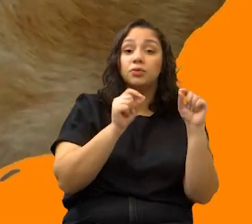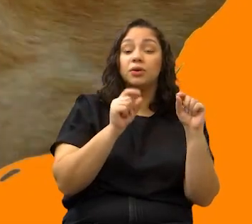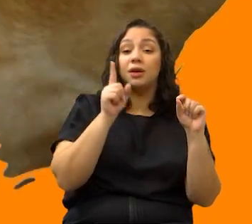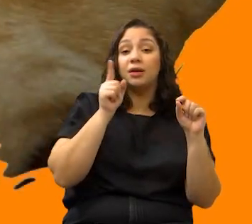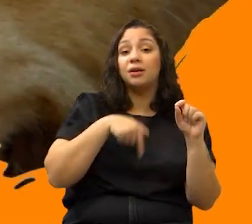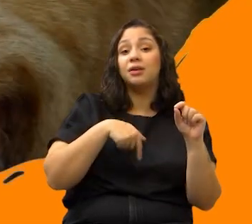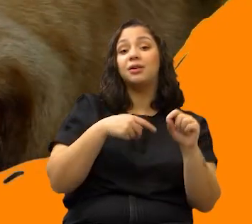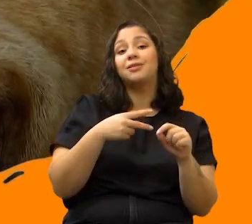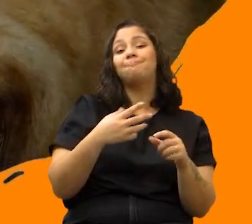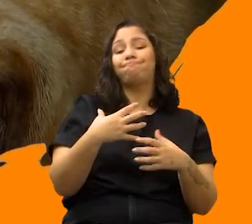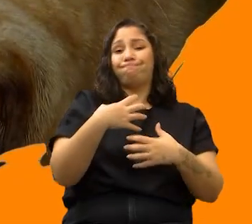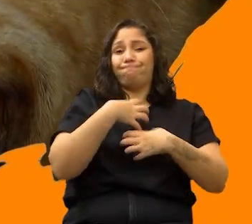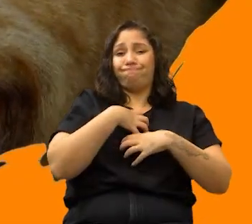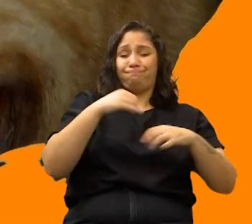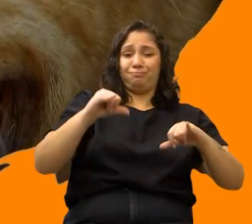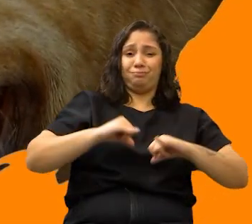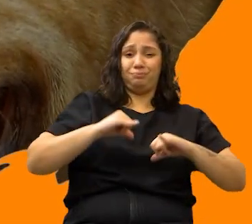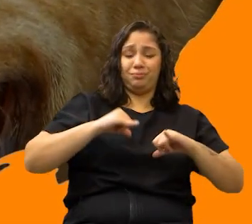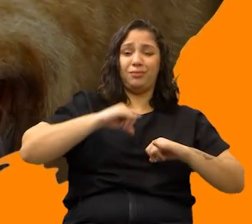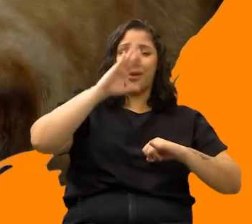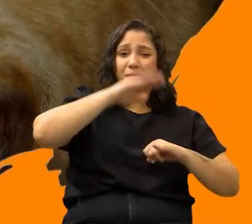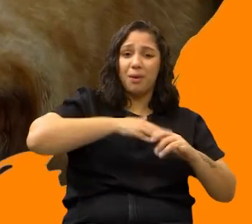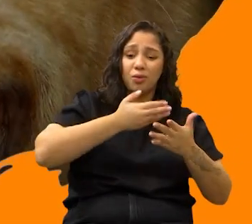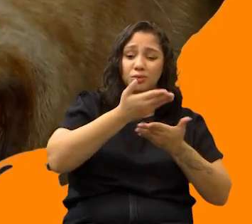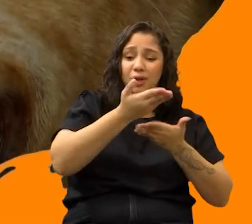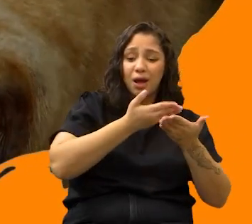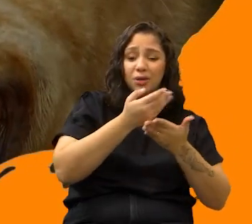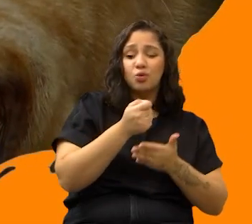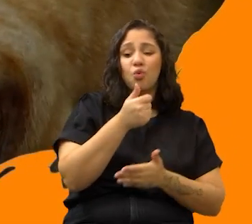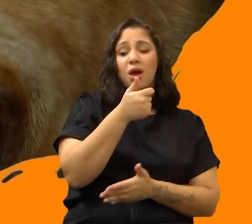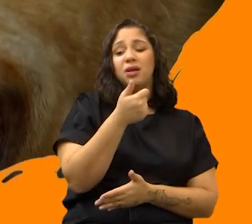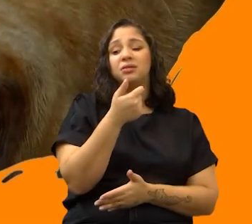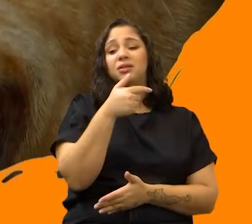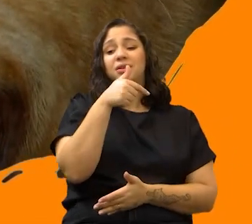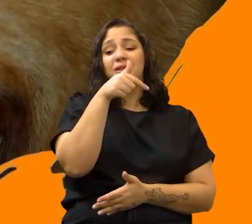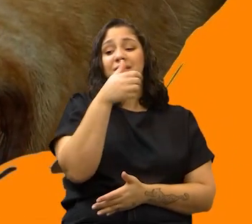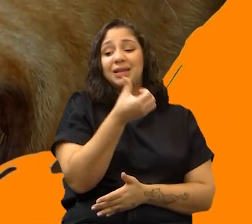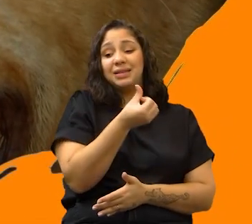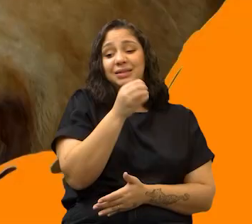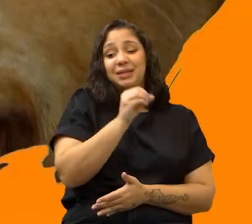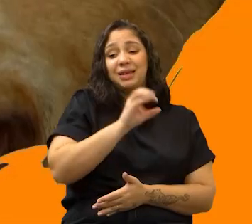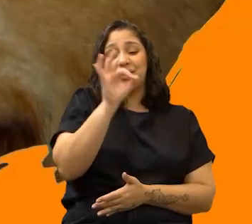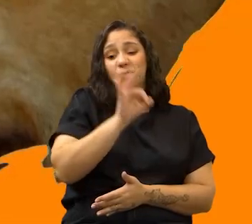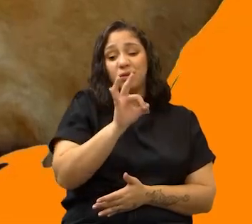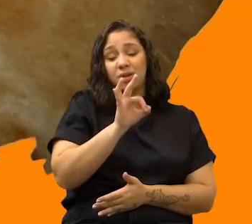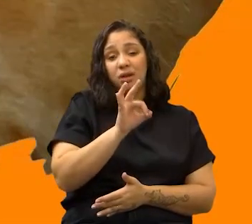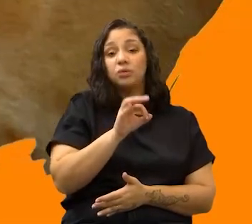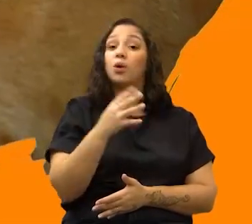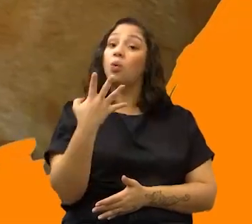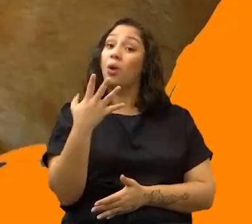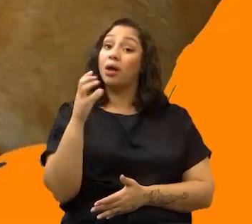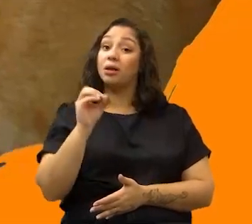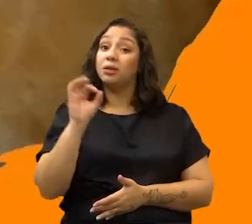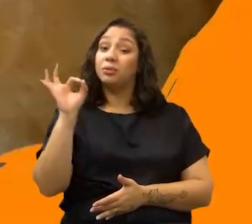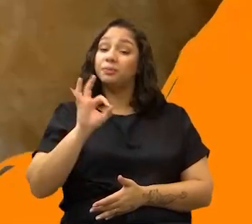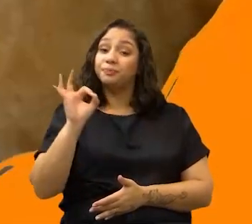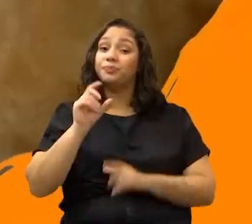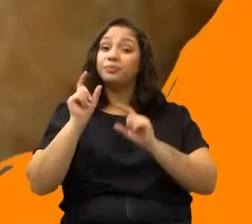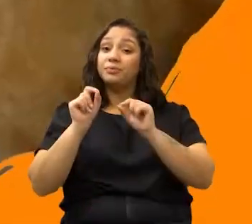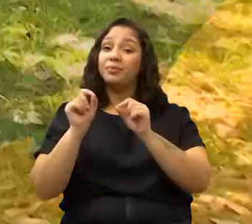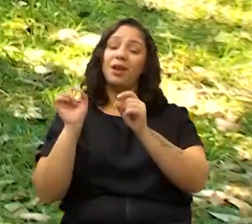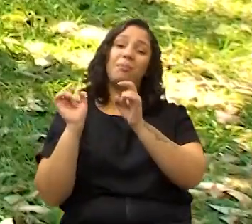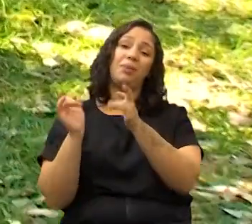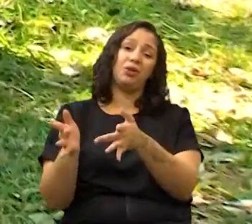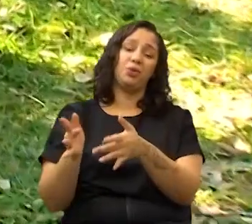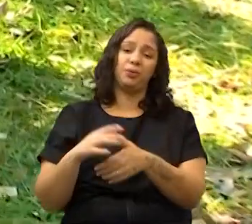maus tratos, perto de 60%, e os 40% restantes são resultados de